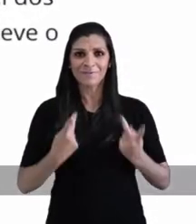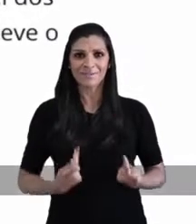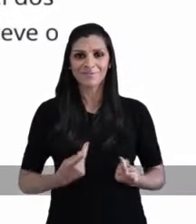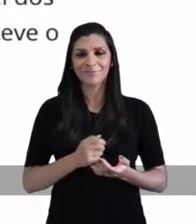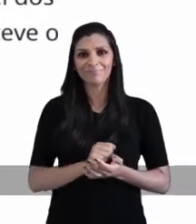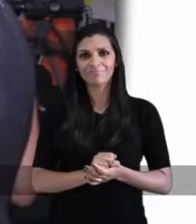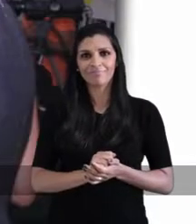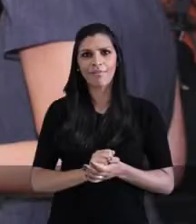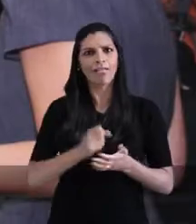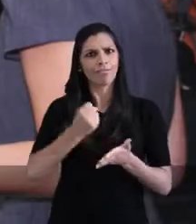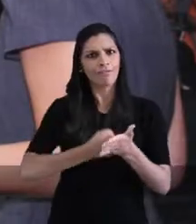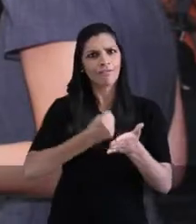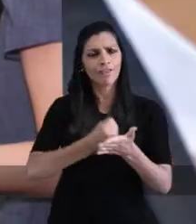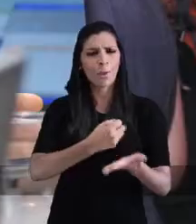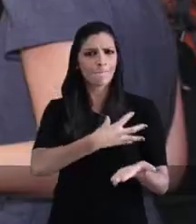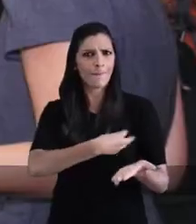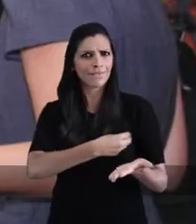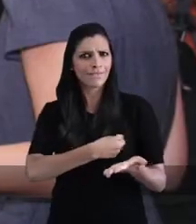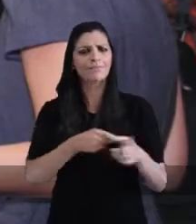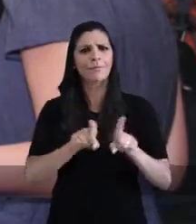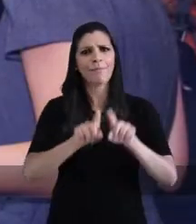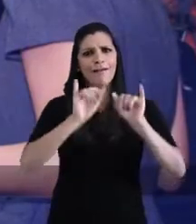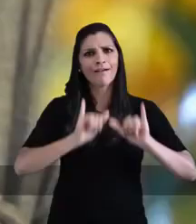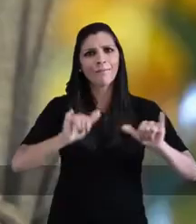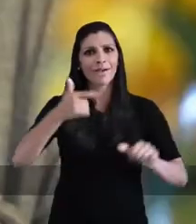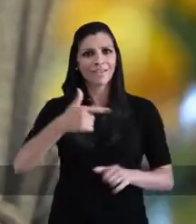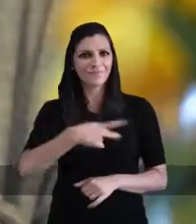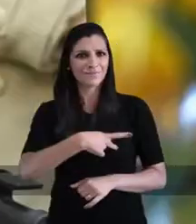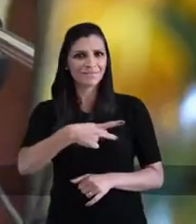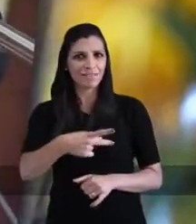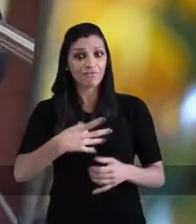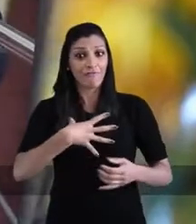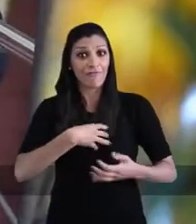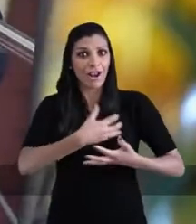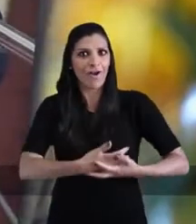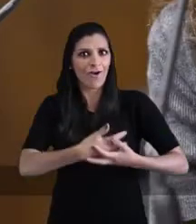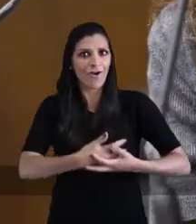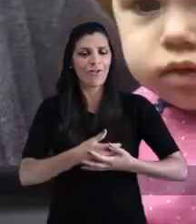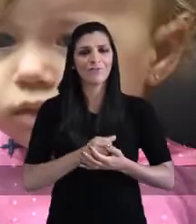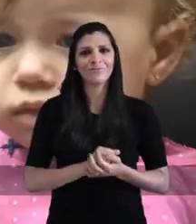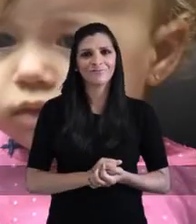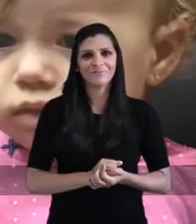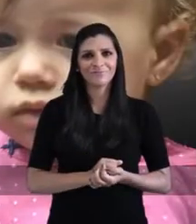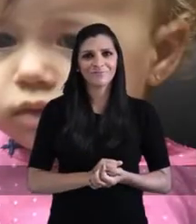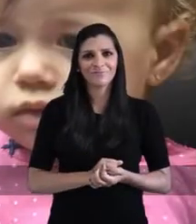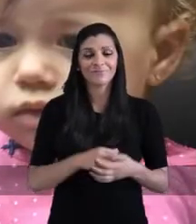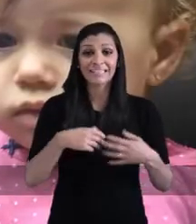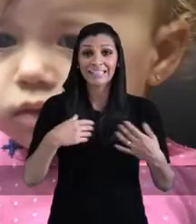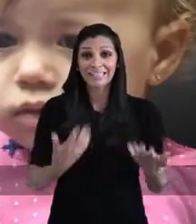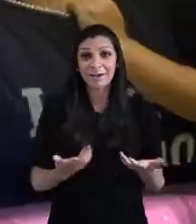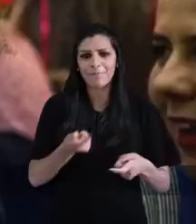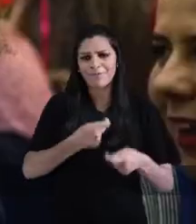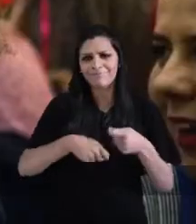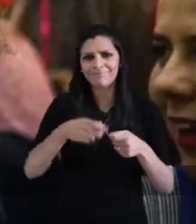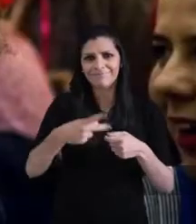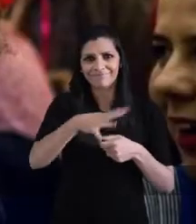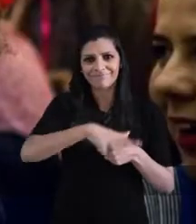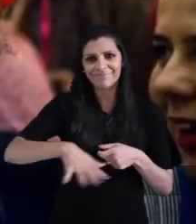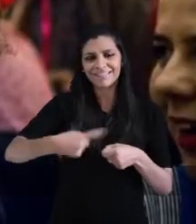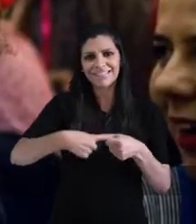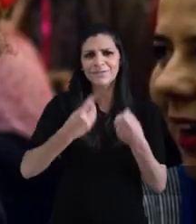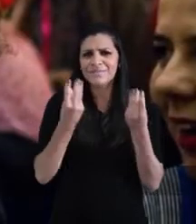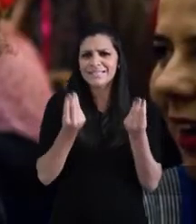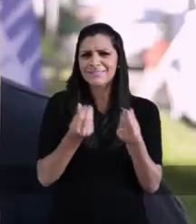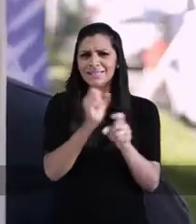a lei dos estágios, presidiu a Comissão de Direitos Humanos. Defendeu a amamentação e fez campanha para vice-presidente com a filha